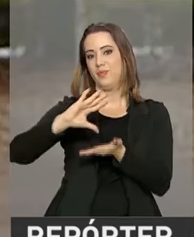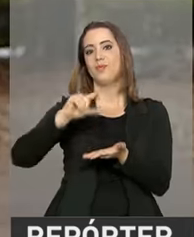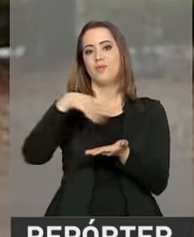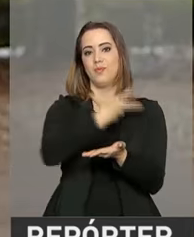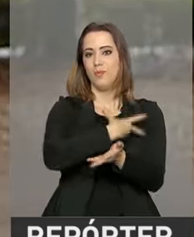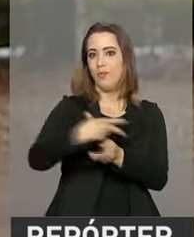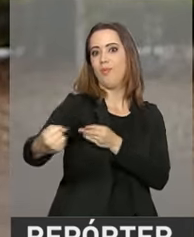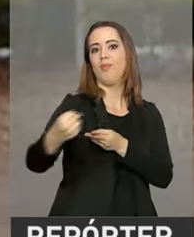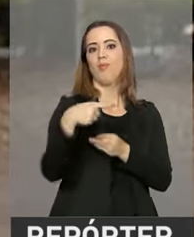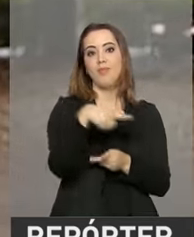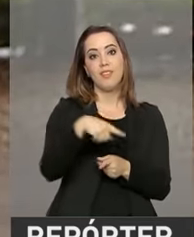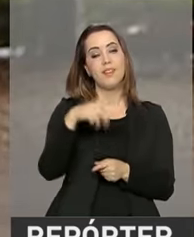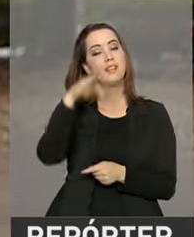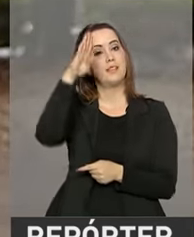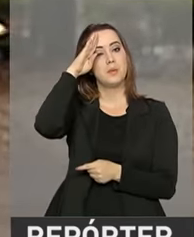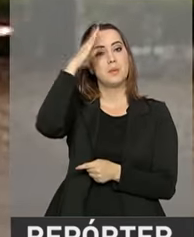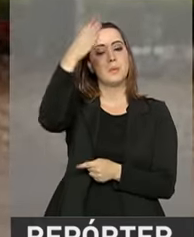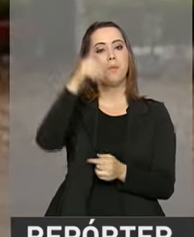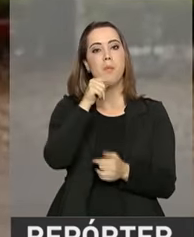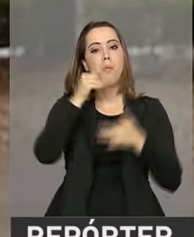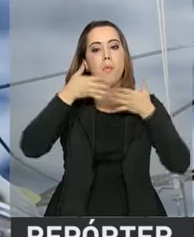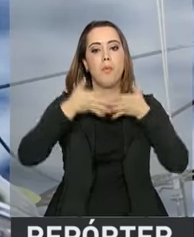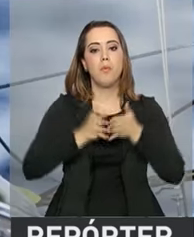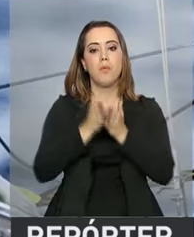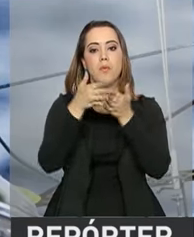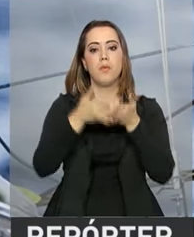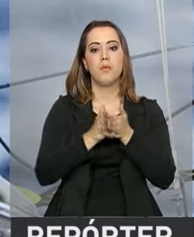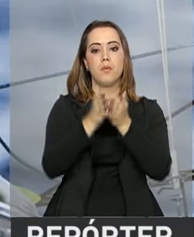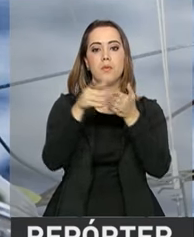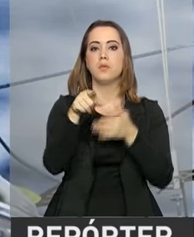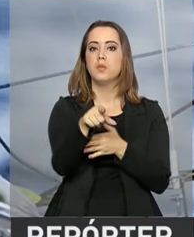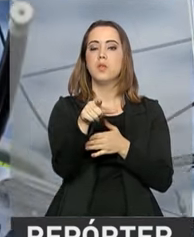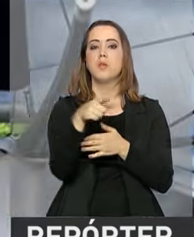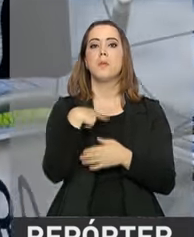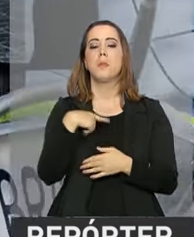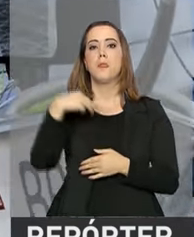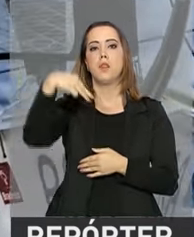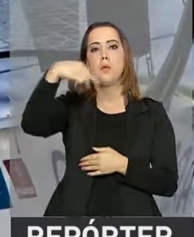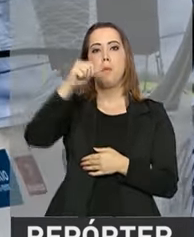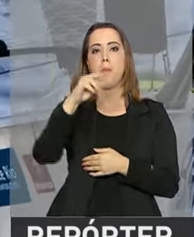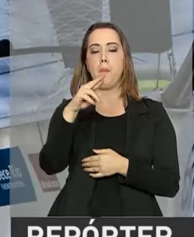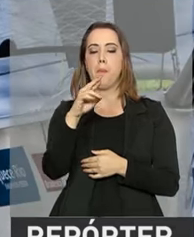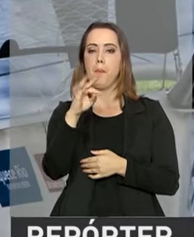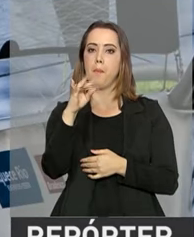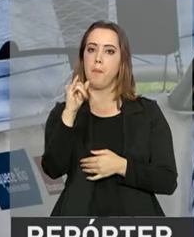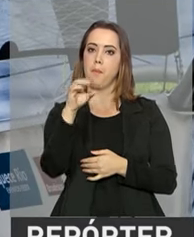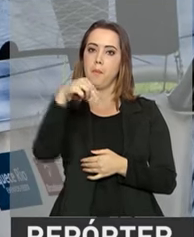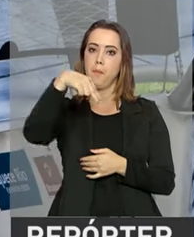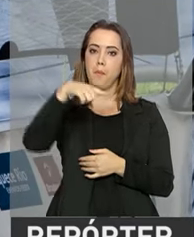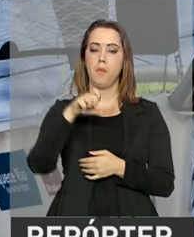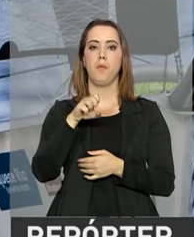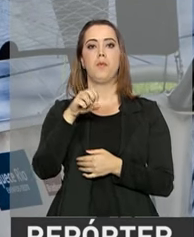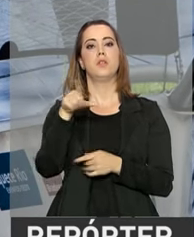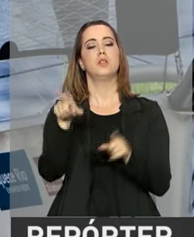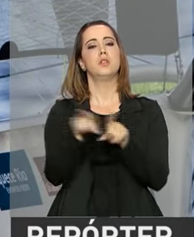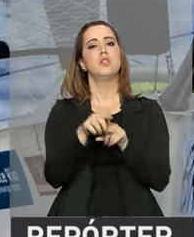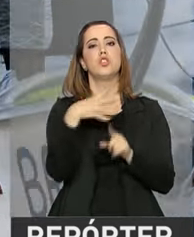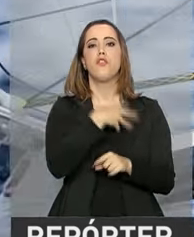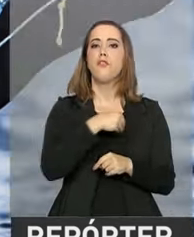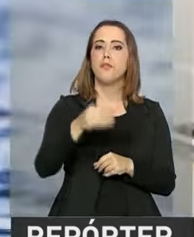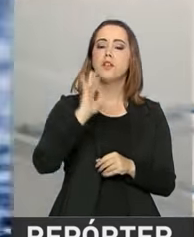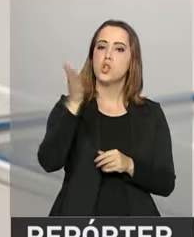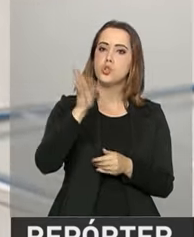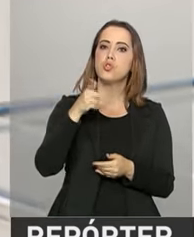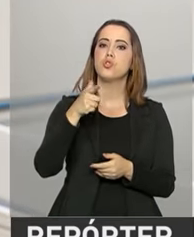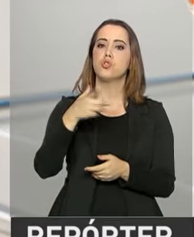Grael, que são militares da Marinha. Martine é filha da medalhista do medalhista olímpico Tor Bengrael